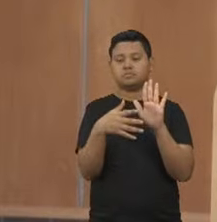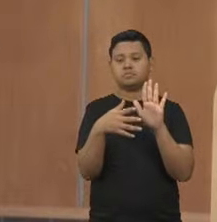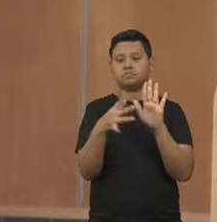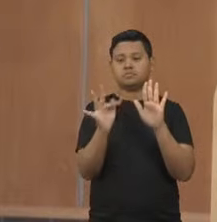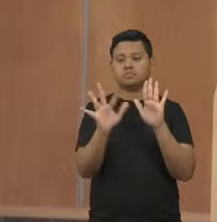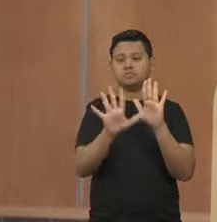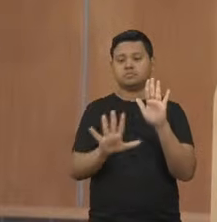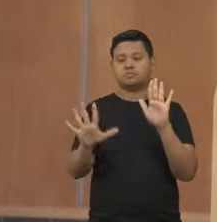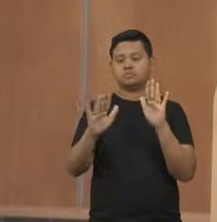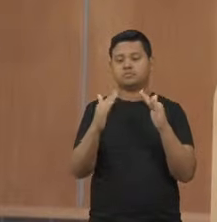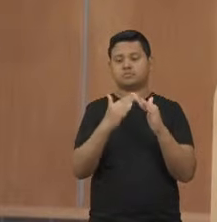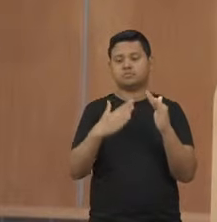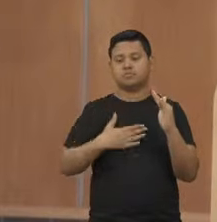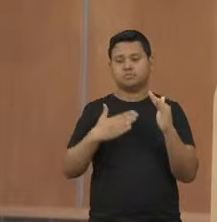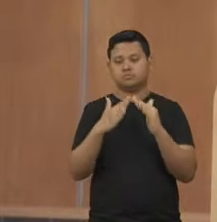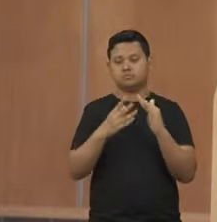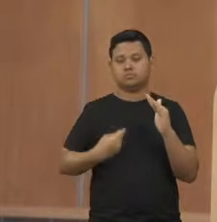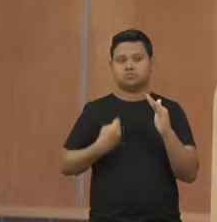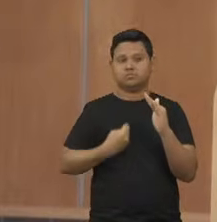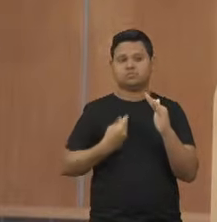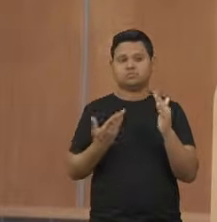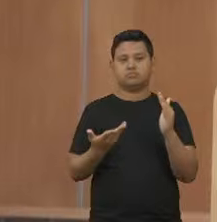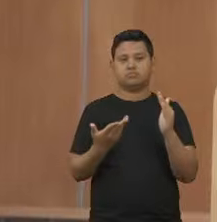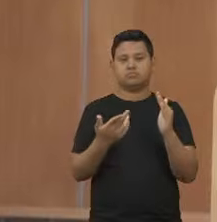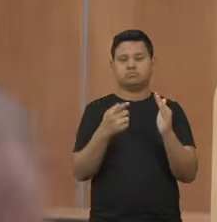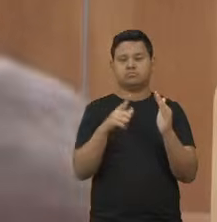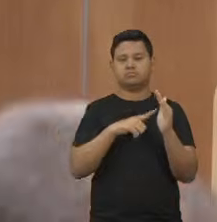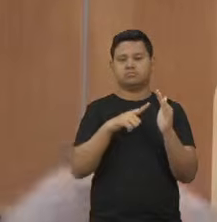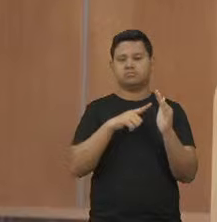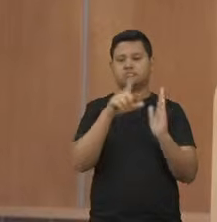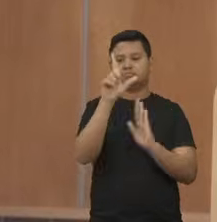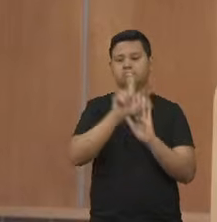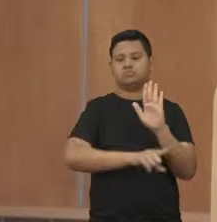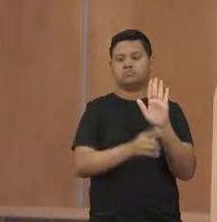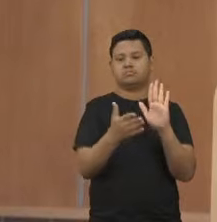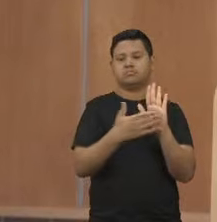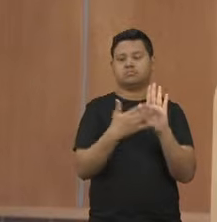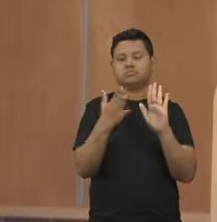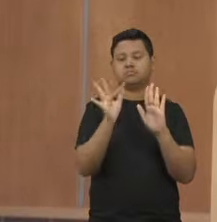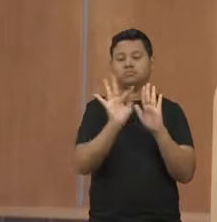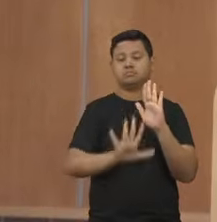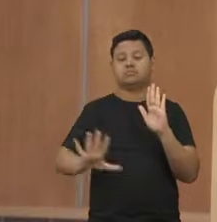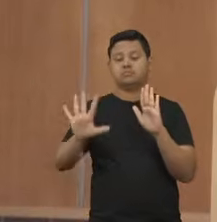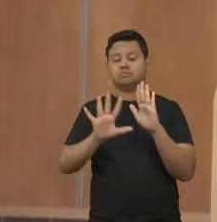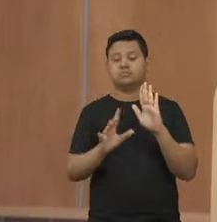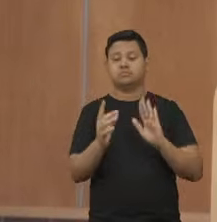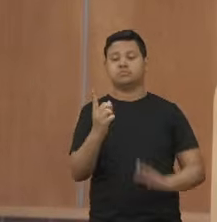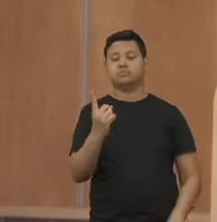federal Minha Casa Minha Vida, nos termos da Lei Federal